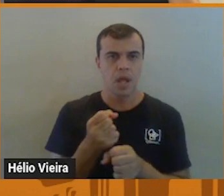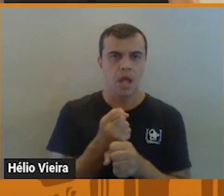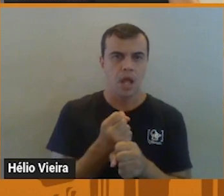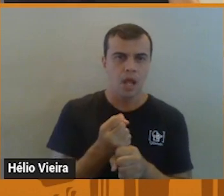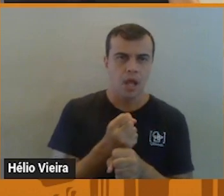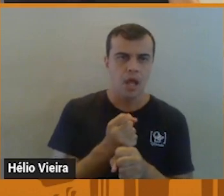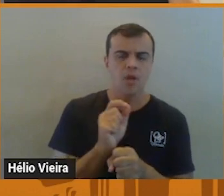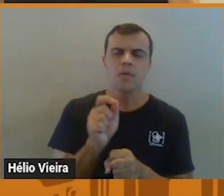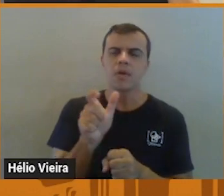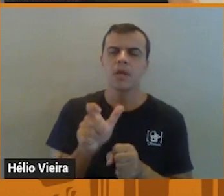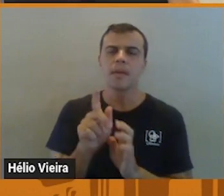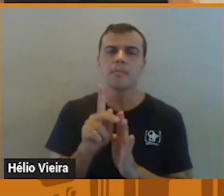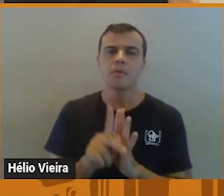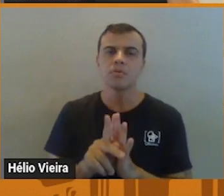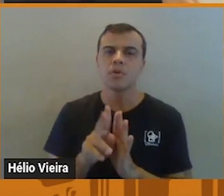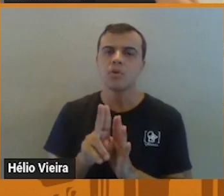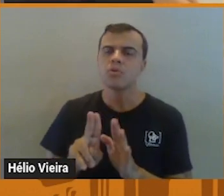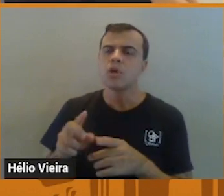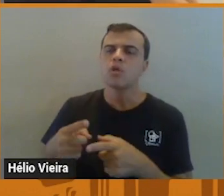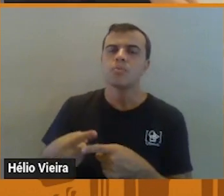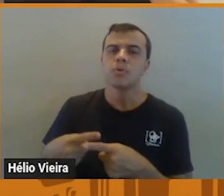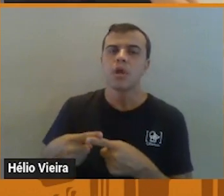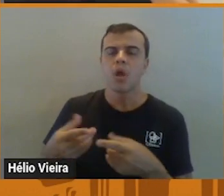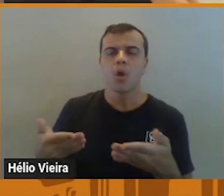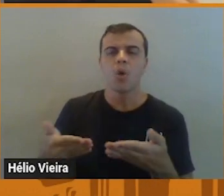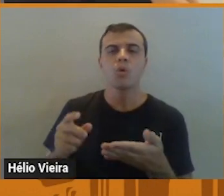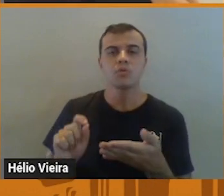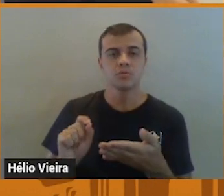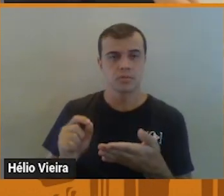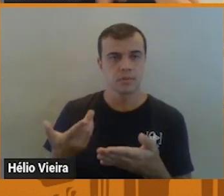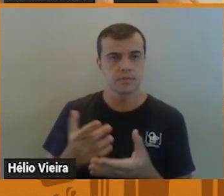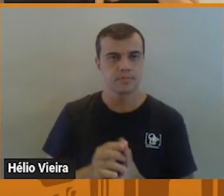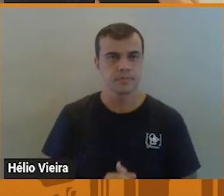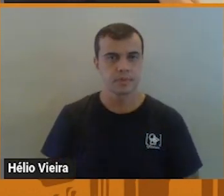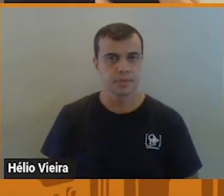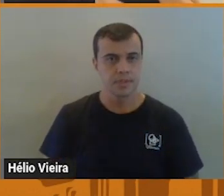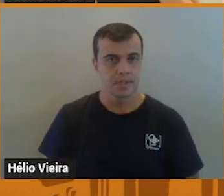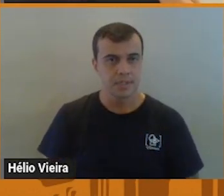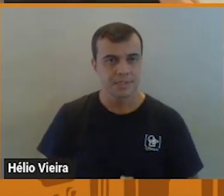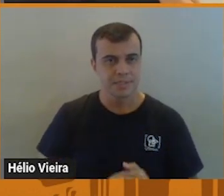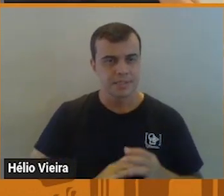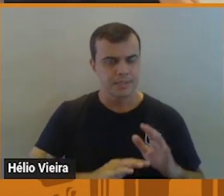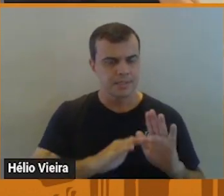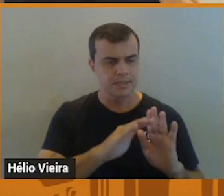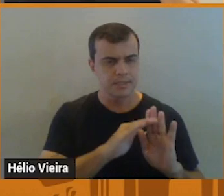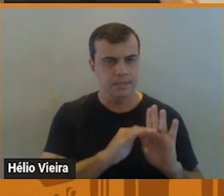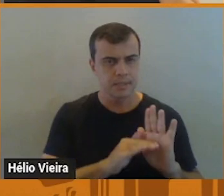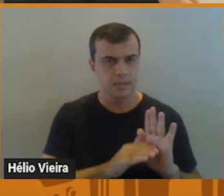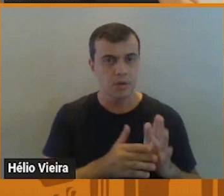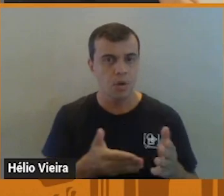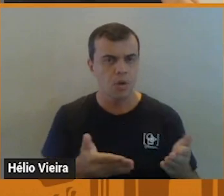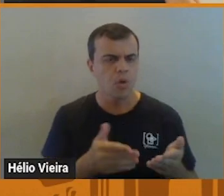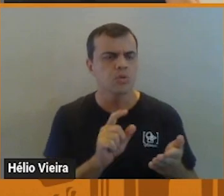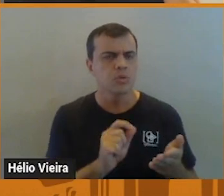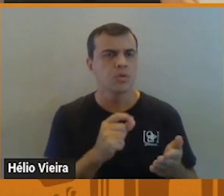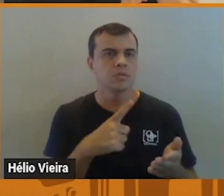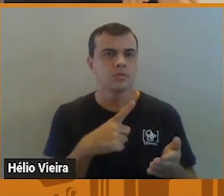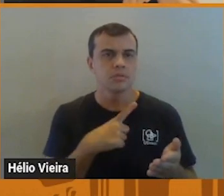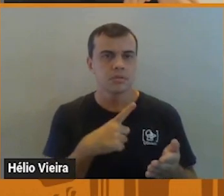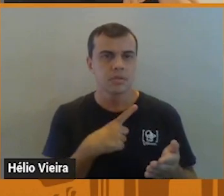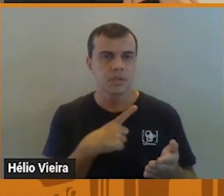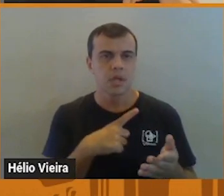quem projetou, para que foi usado e o que é hoje. E dentro desse para que foi usado o que é hoje, eu incluo